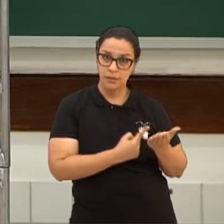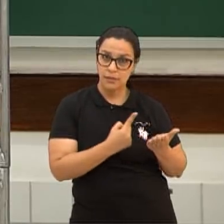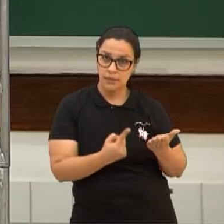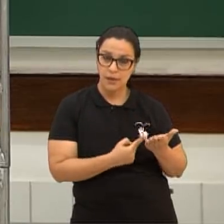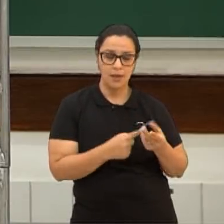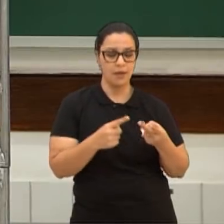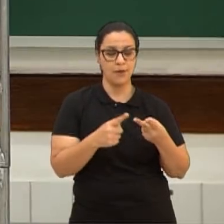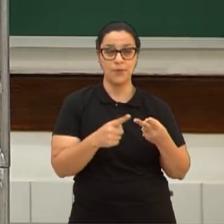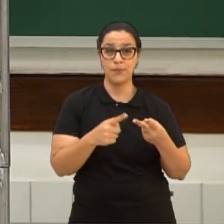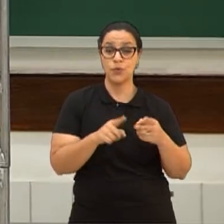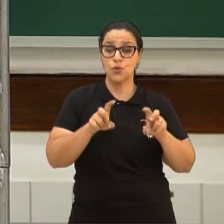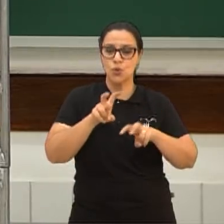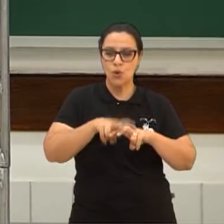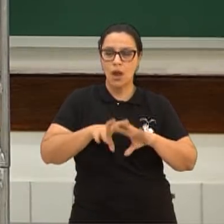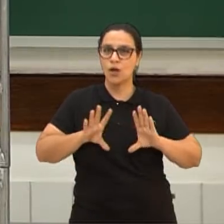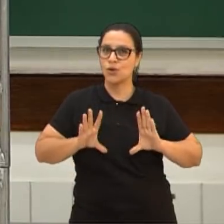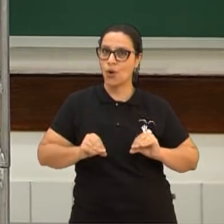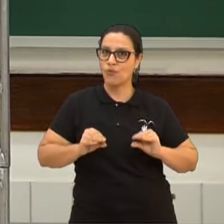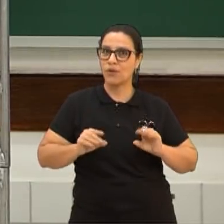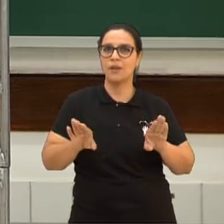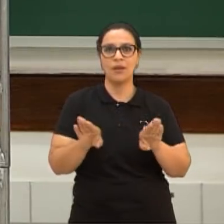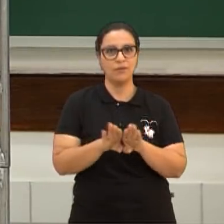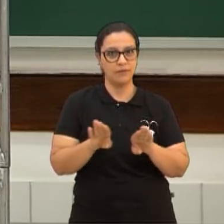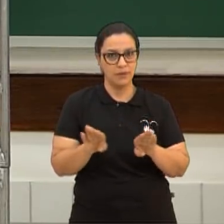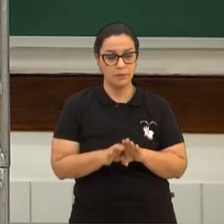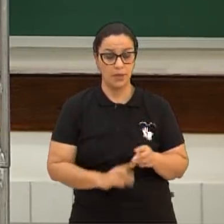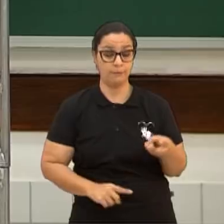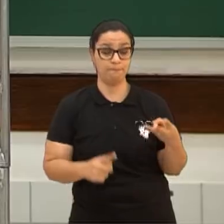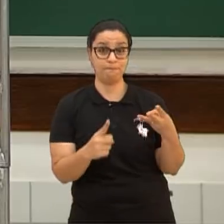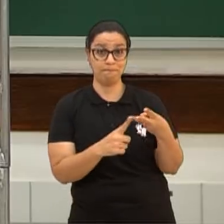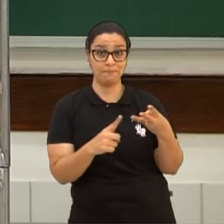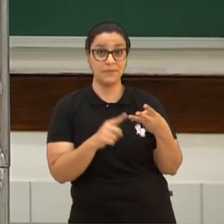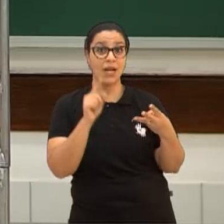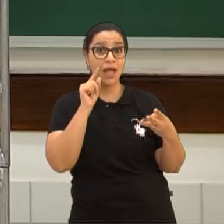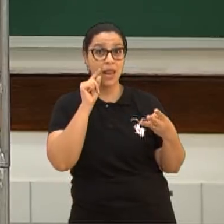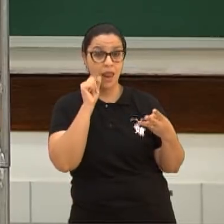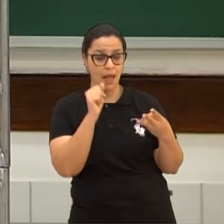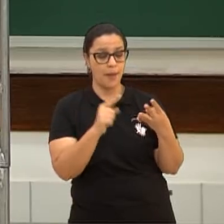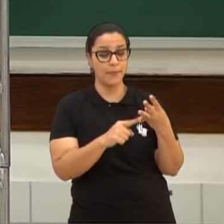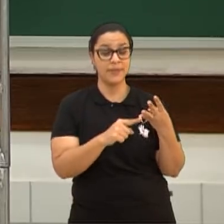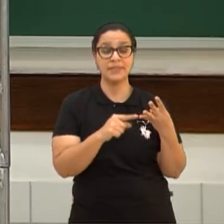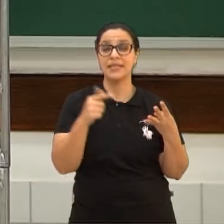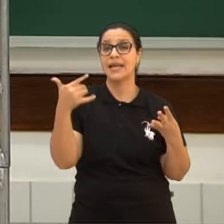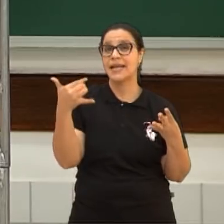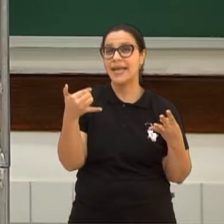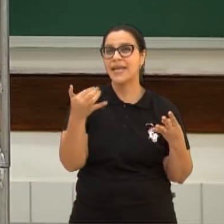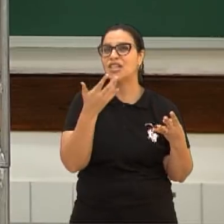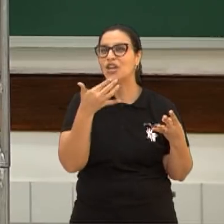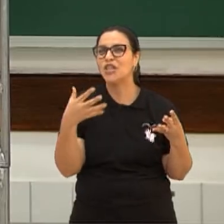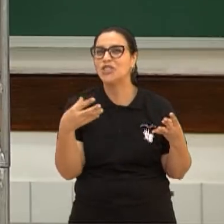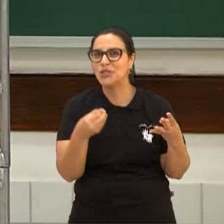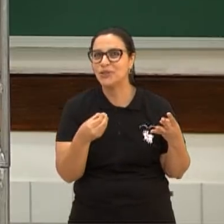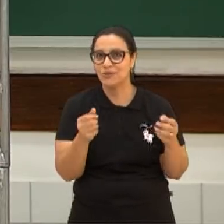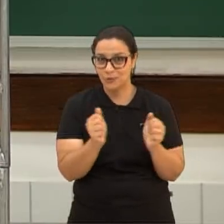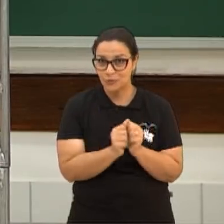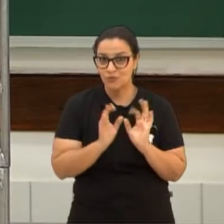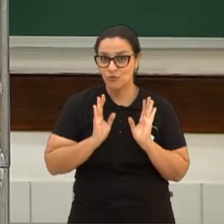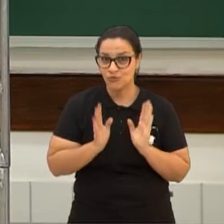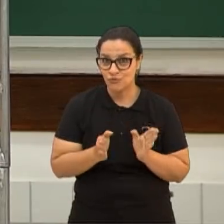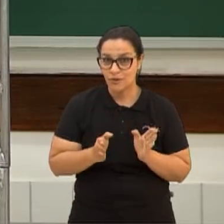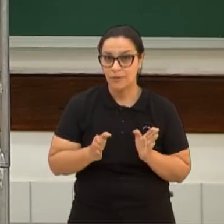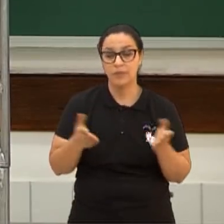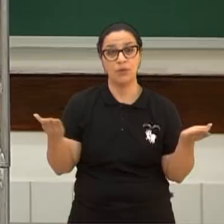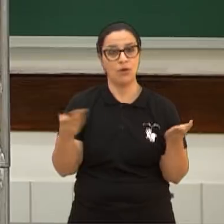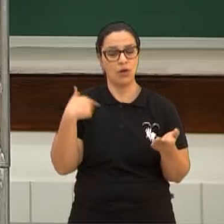caderno, já sentou num lugar confortável, já está com os seus lápis, as suas canetas todas aí em mãos?